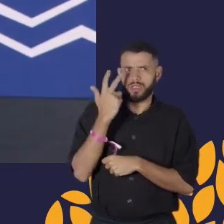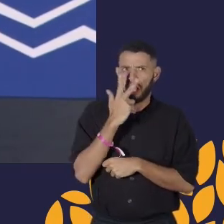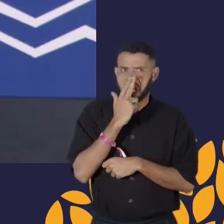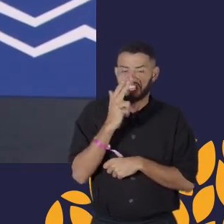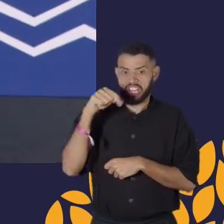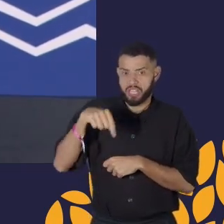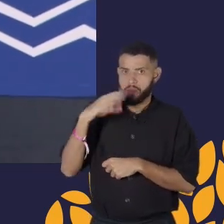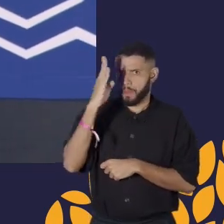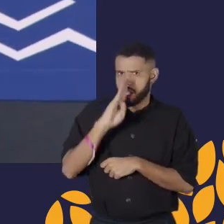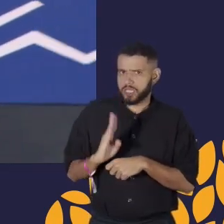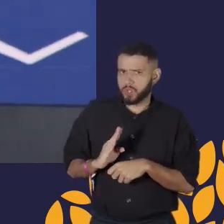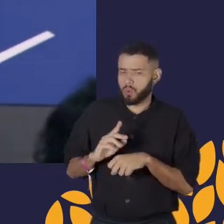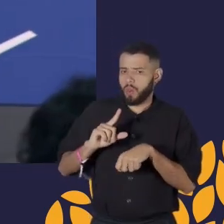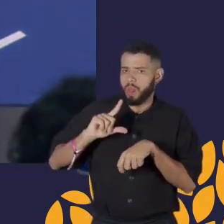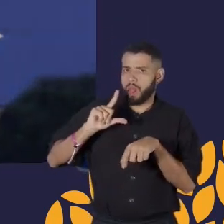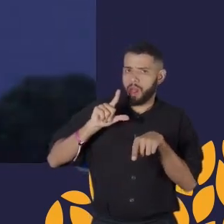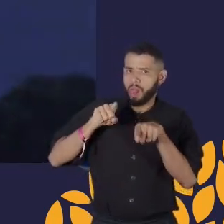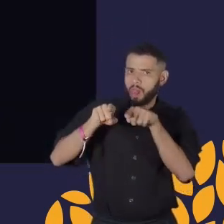atrasado aqui? Vamos ver.